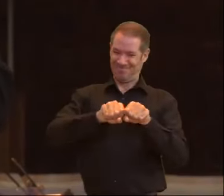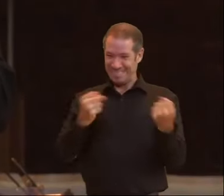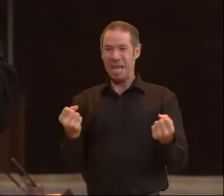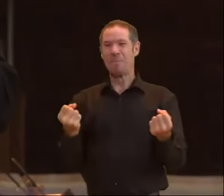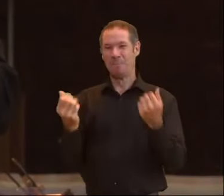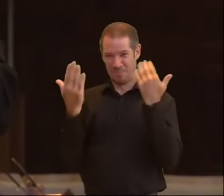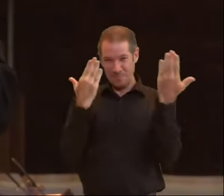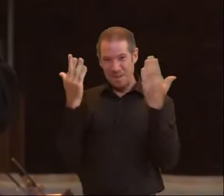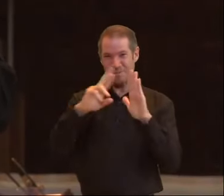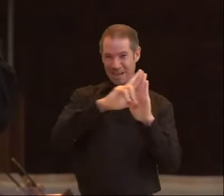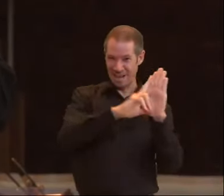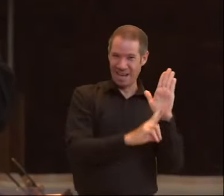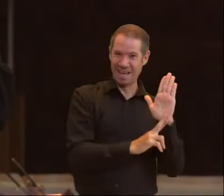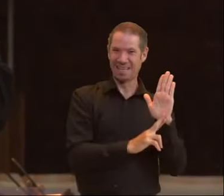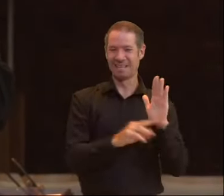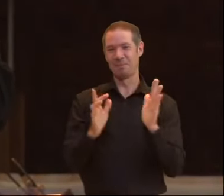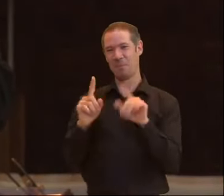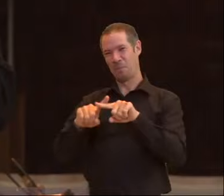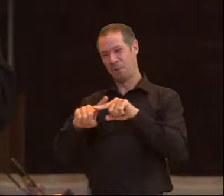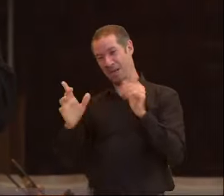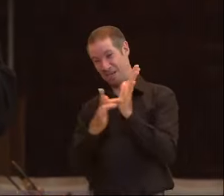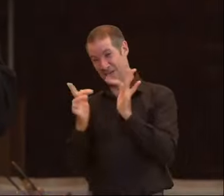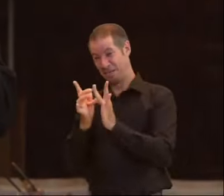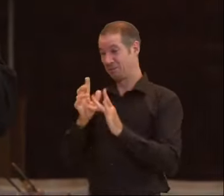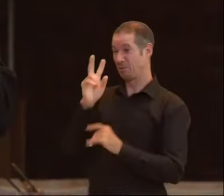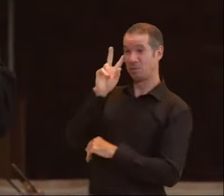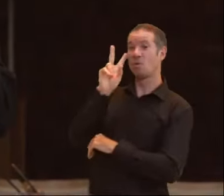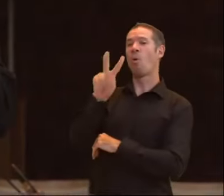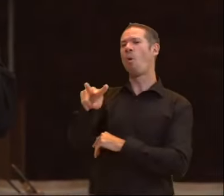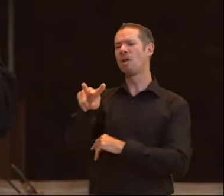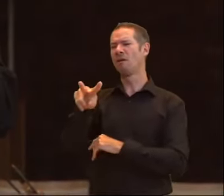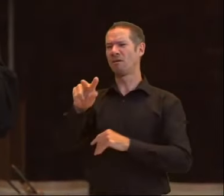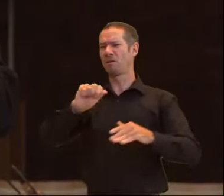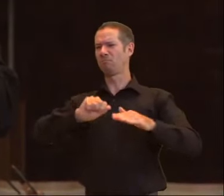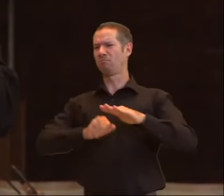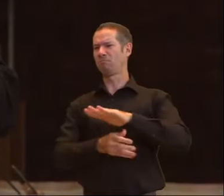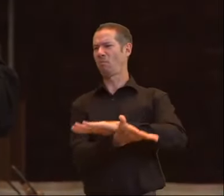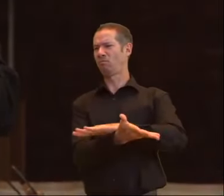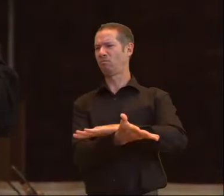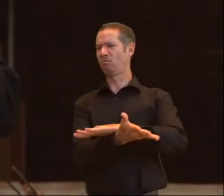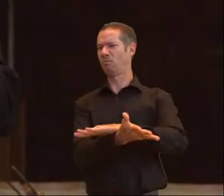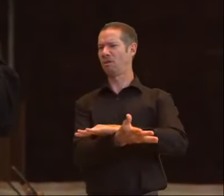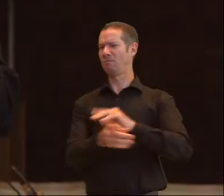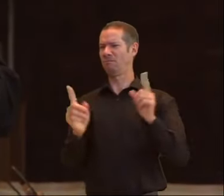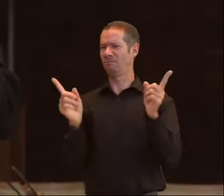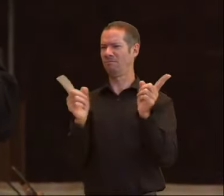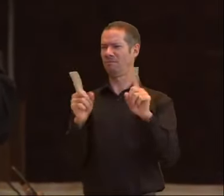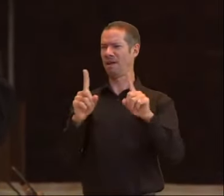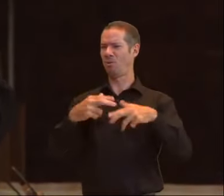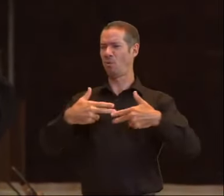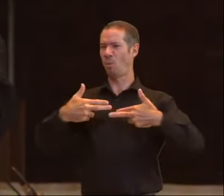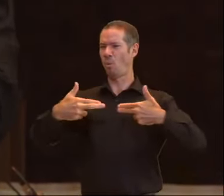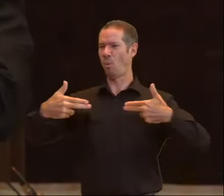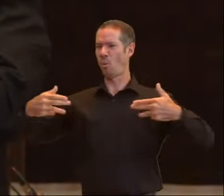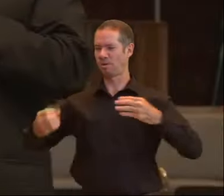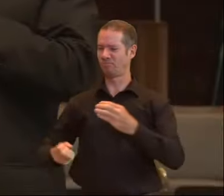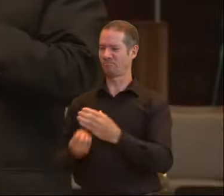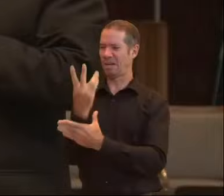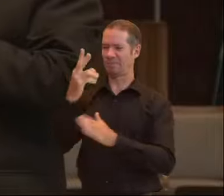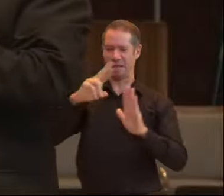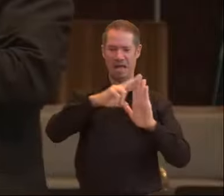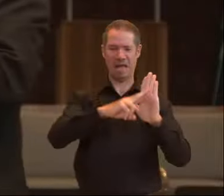Porque Jesus olha você, não olha costumes, não olha coisas criadas pelo